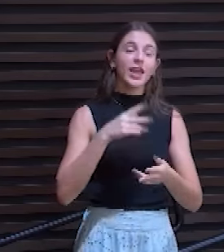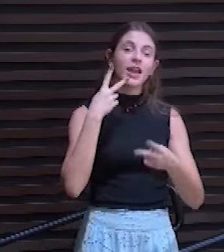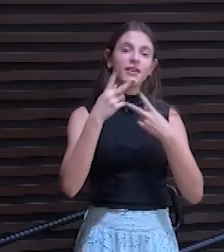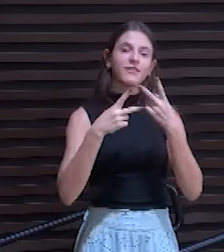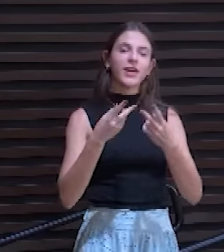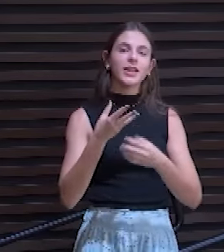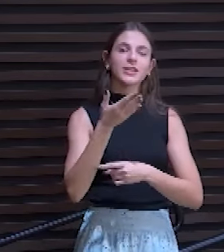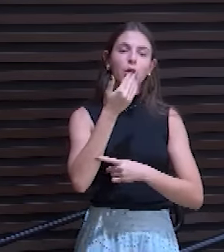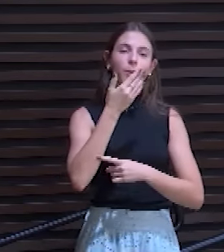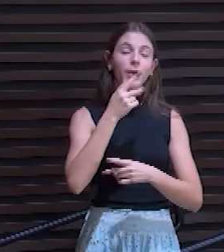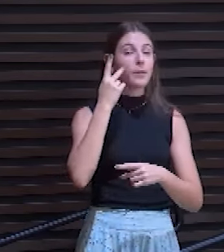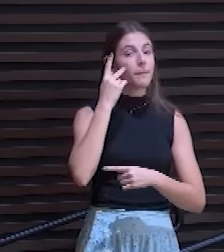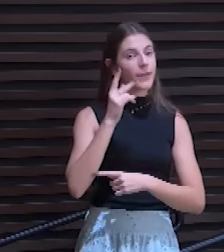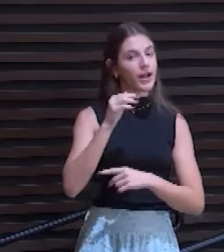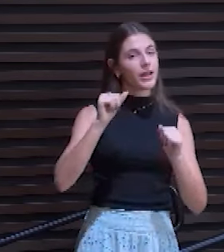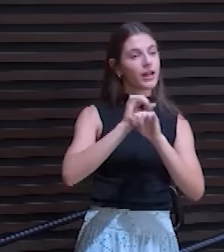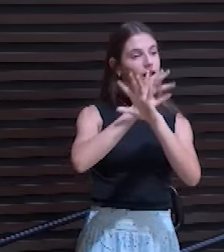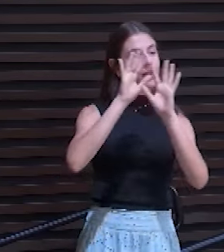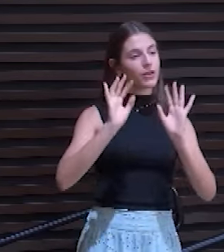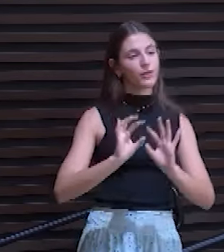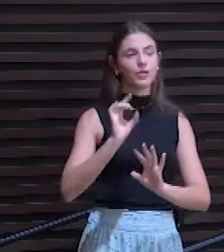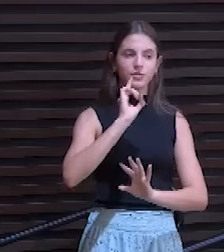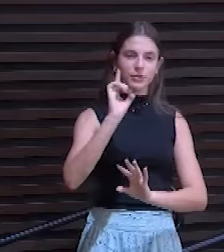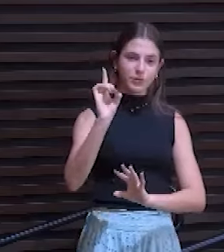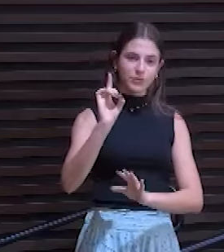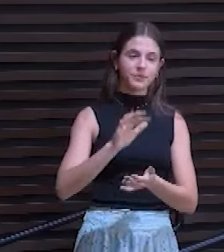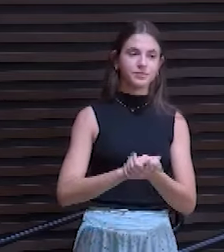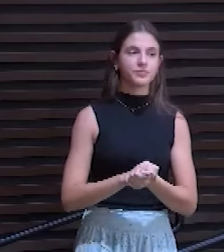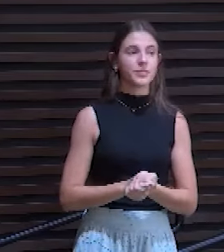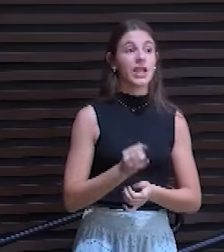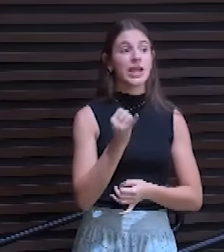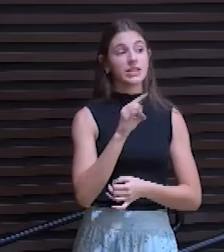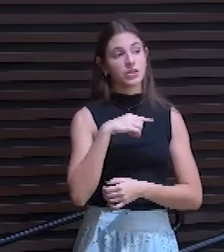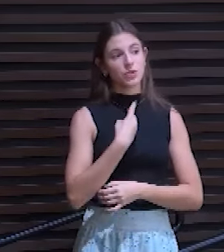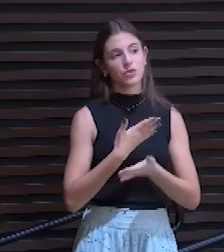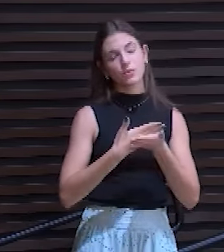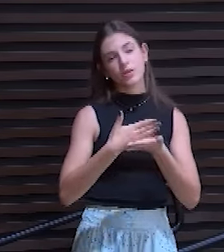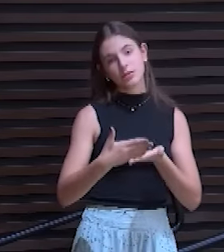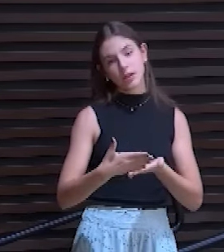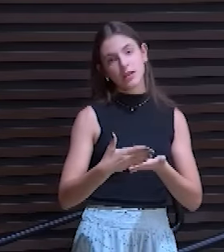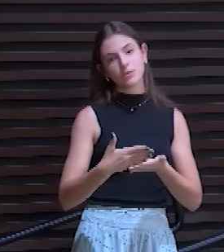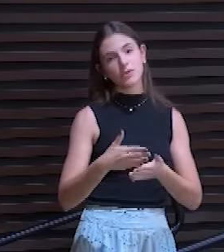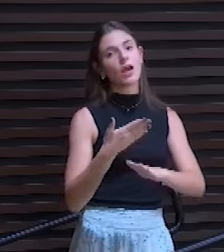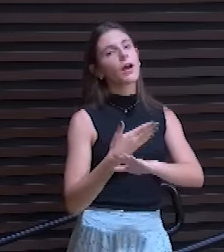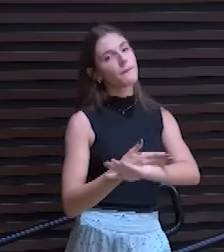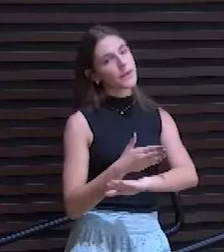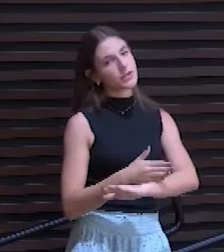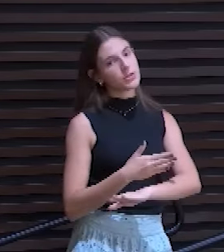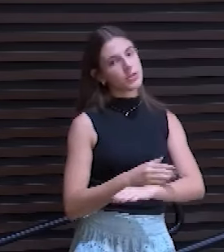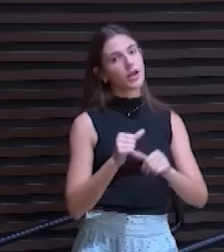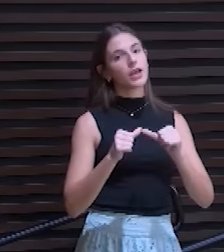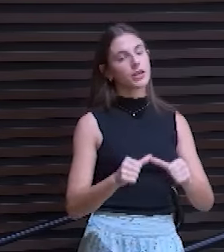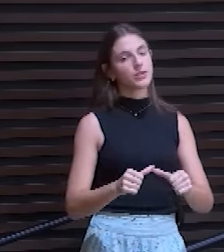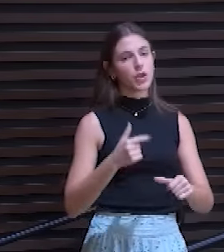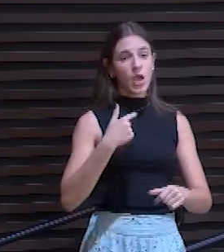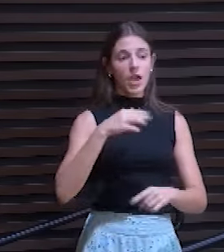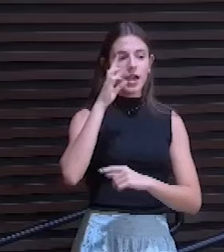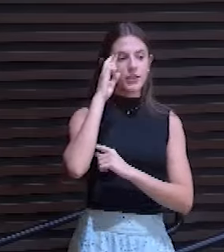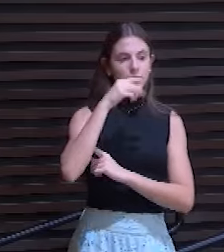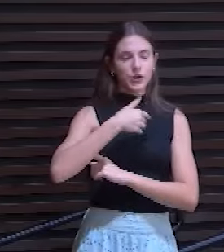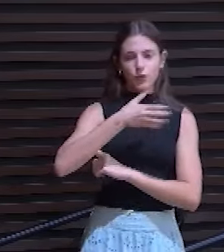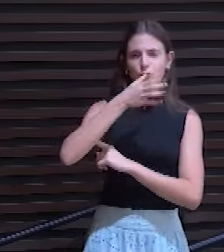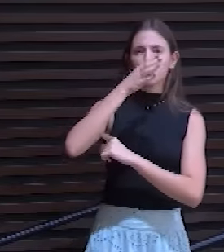Meus irmãos, se nós começássemos a colocar em prática isso, Senhor, eu vou tomar aqui um gole de água,